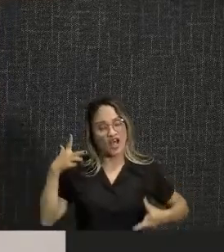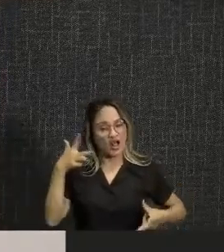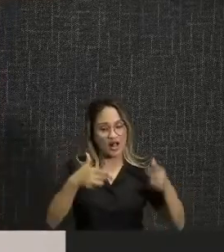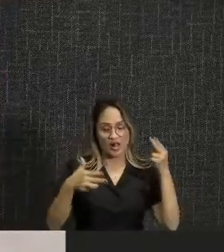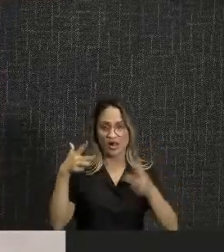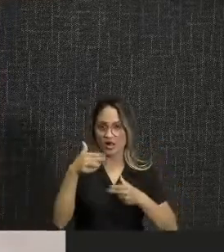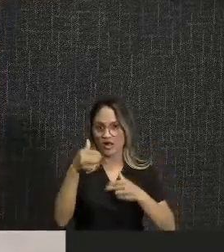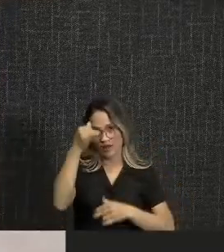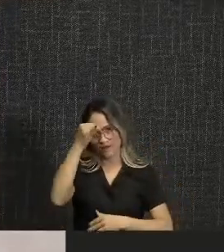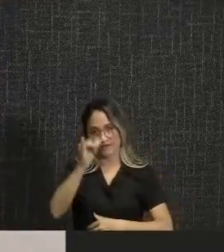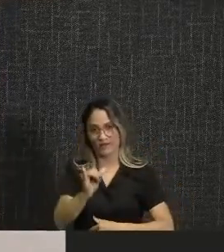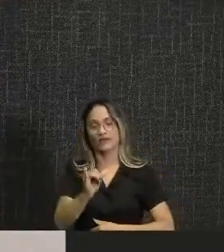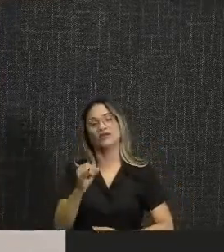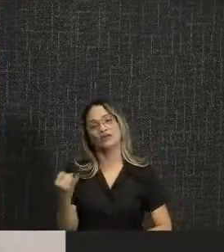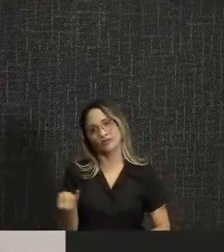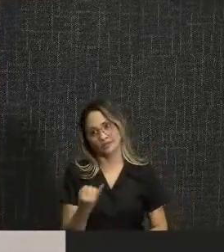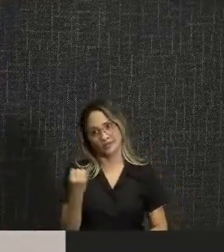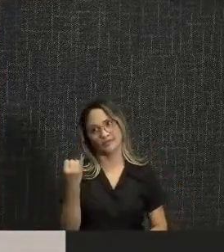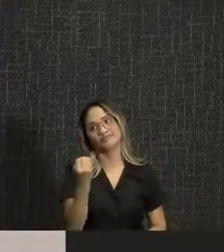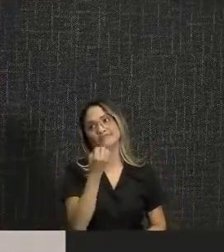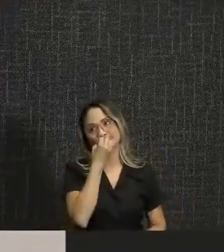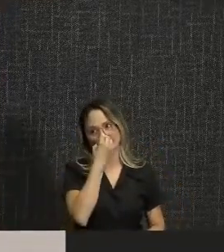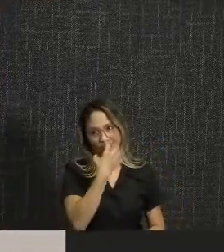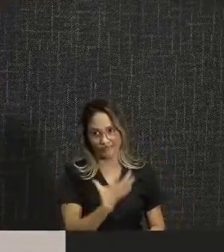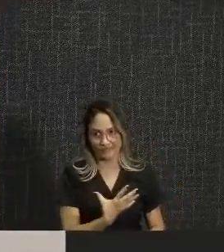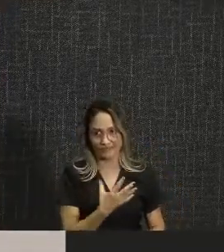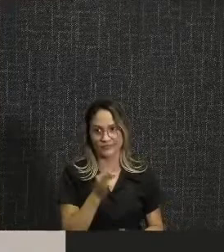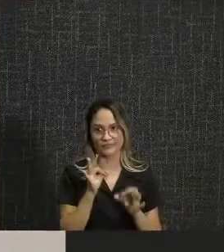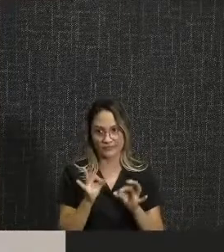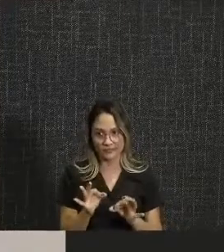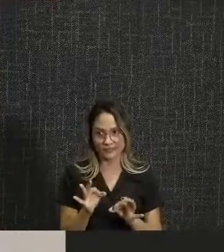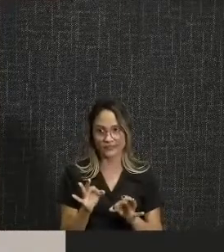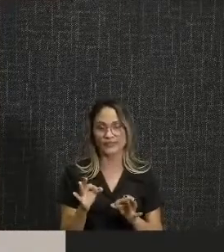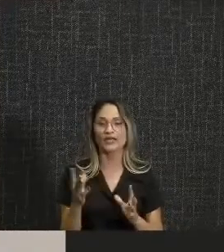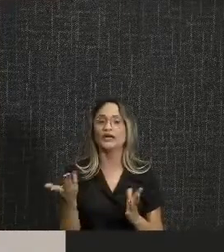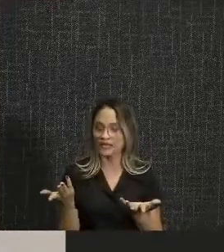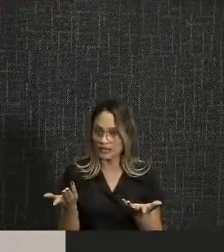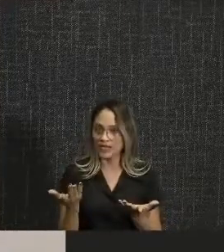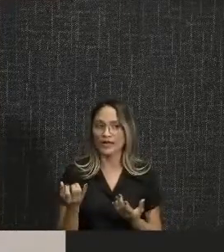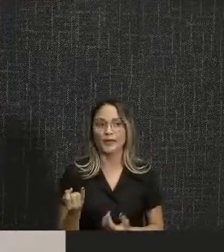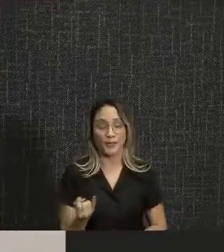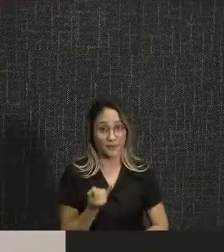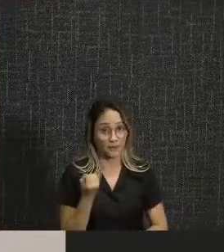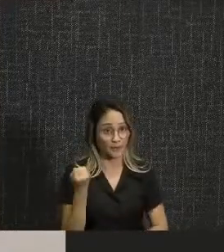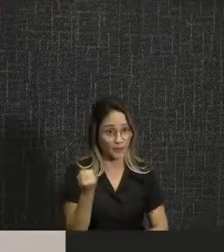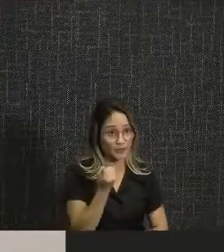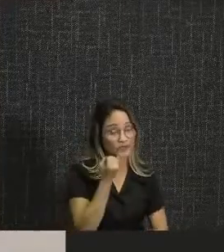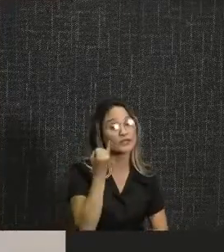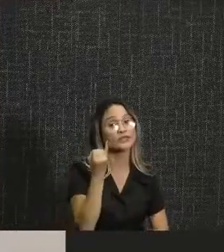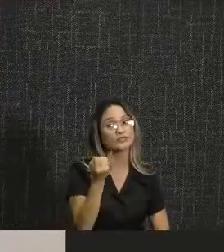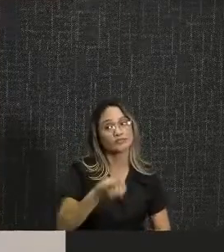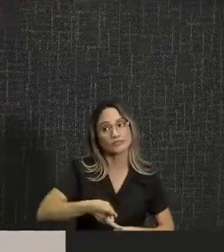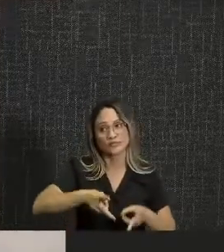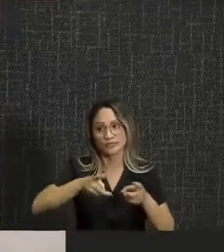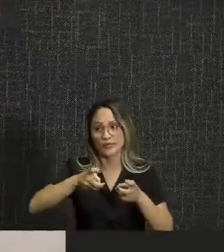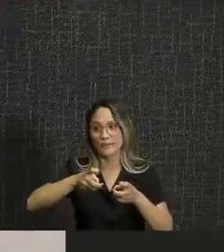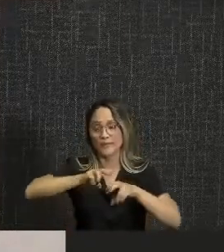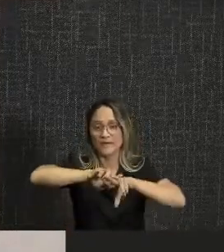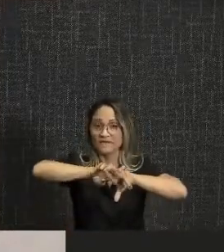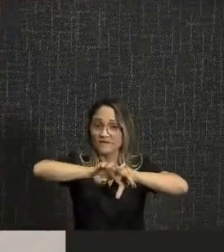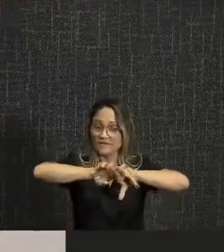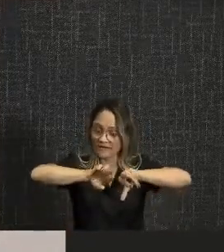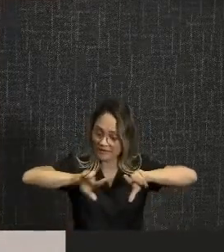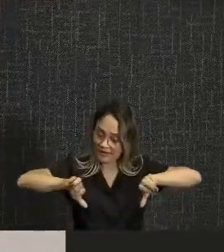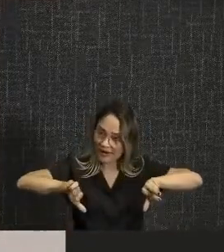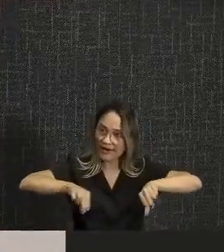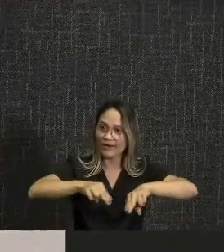gerar, ela vale a pena. Esse tipo de coisa é importante perseguir para várias razões. Inclusive